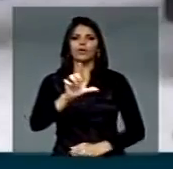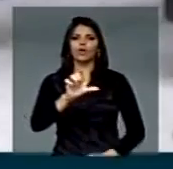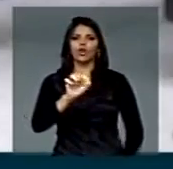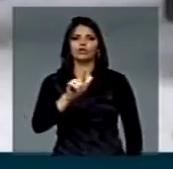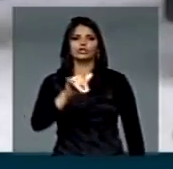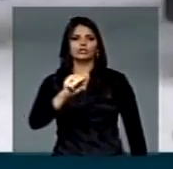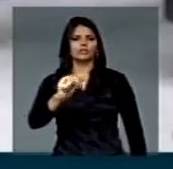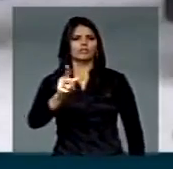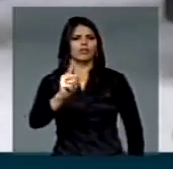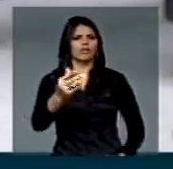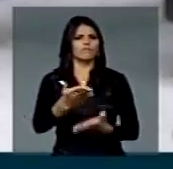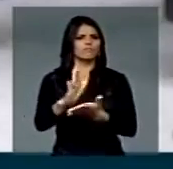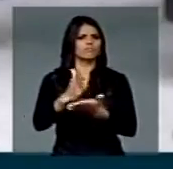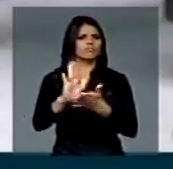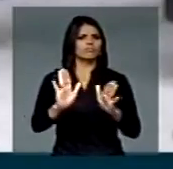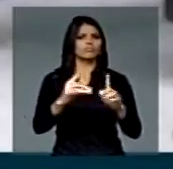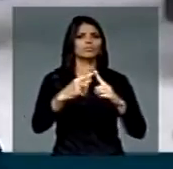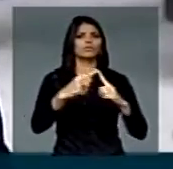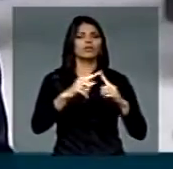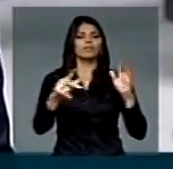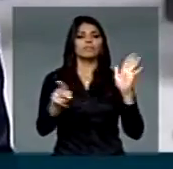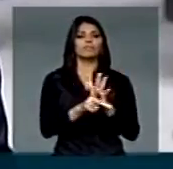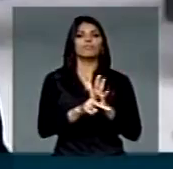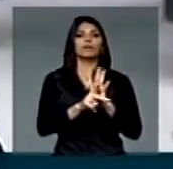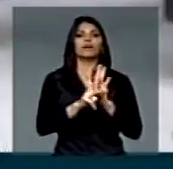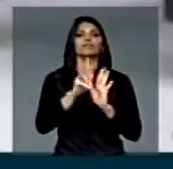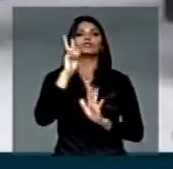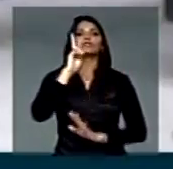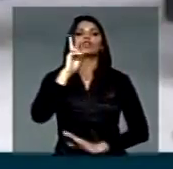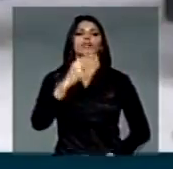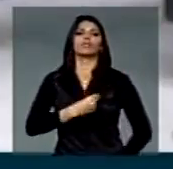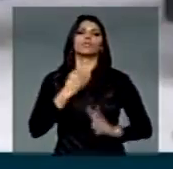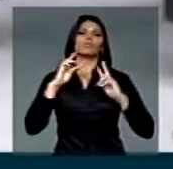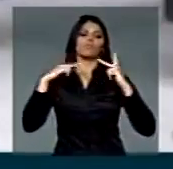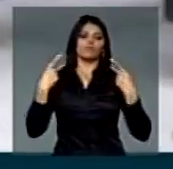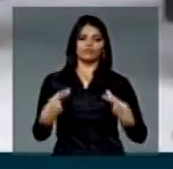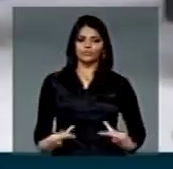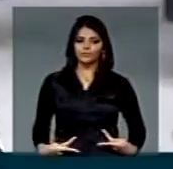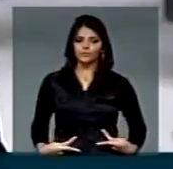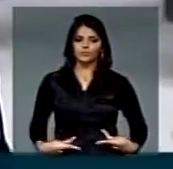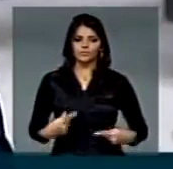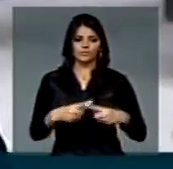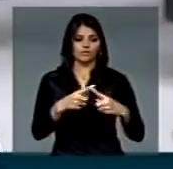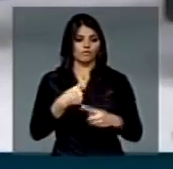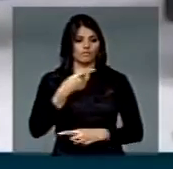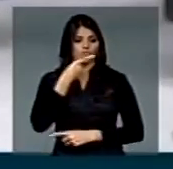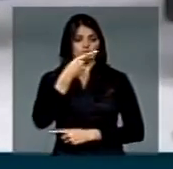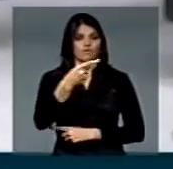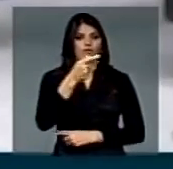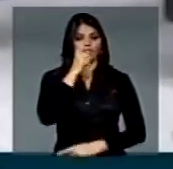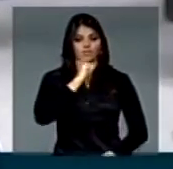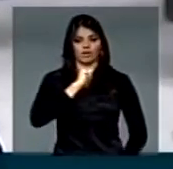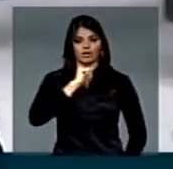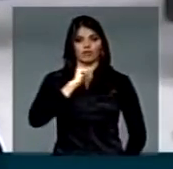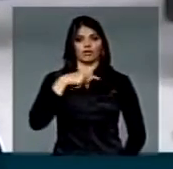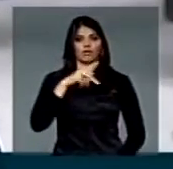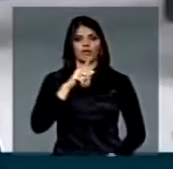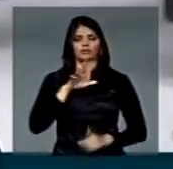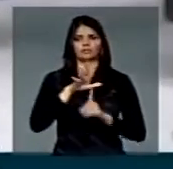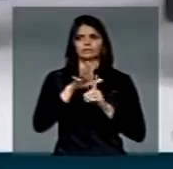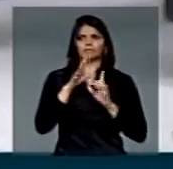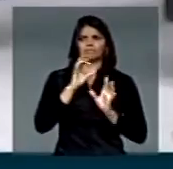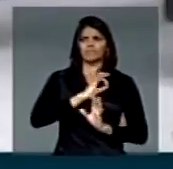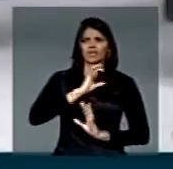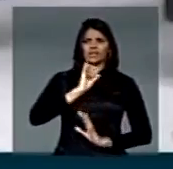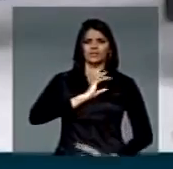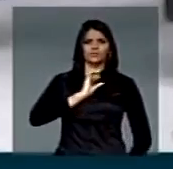humanitária. O que nós estamos assistindo com essa médica, com essa moça, e eu fui lá falar como médico, é uma pessoa acuada.